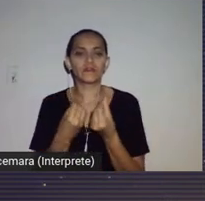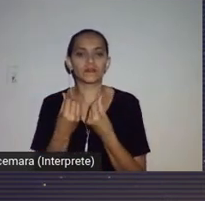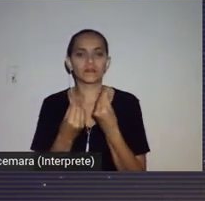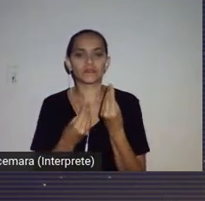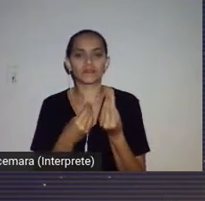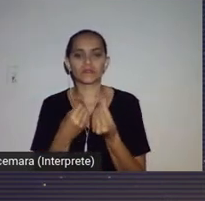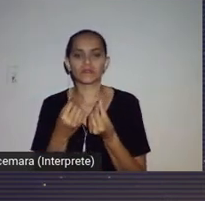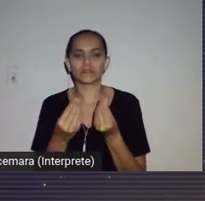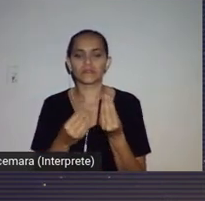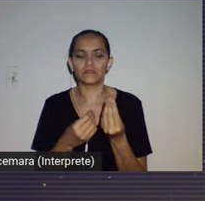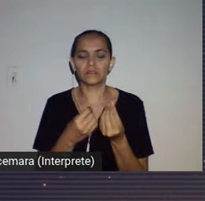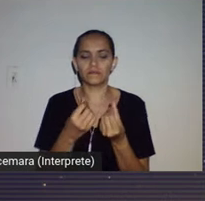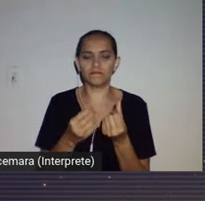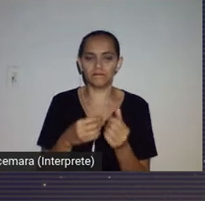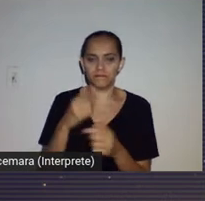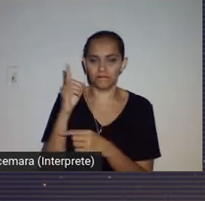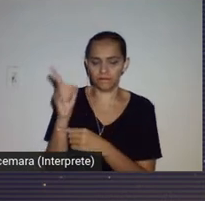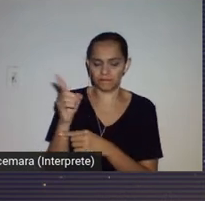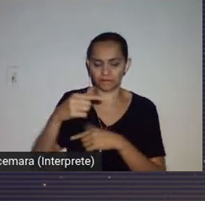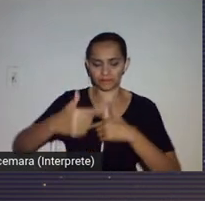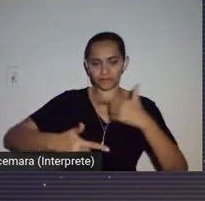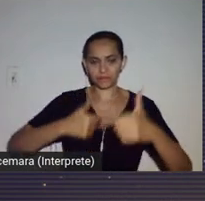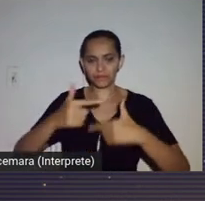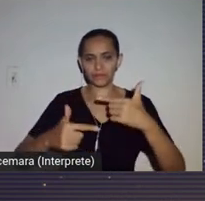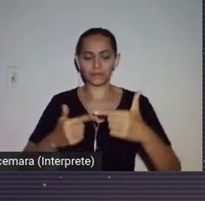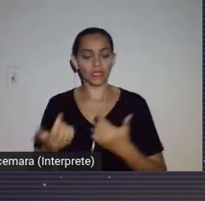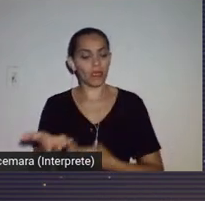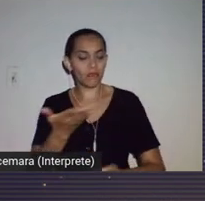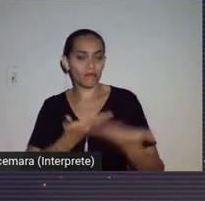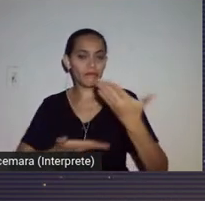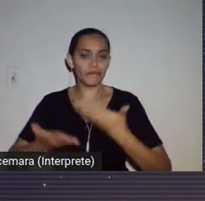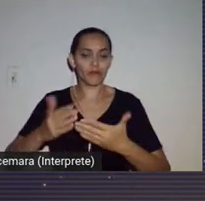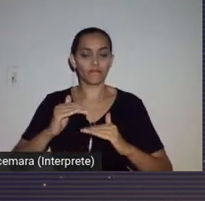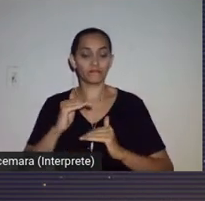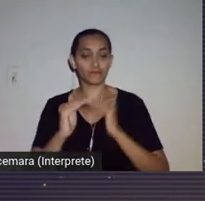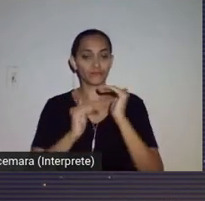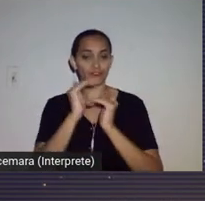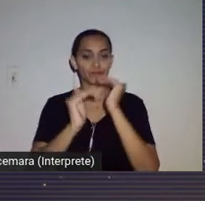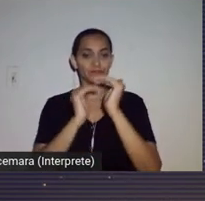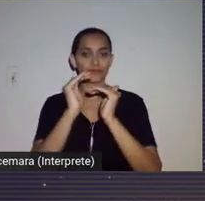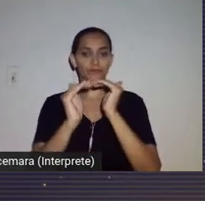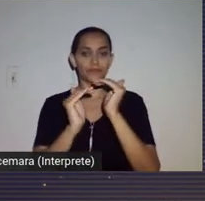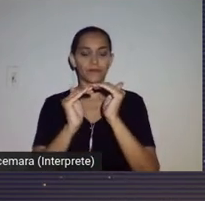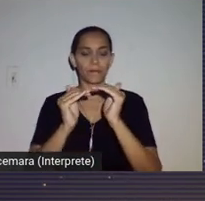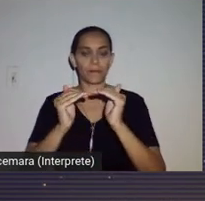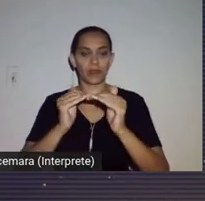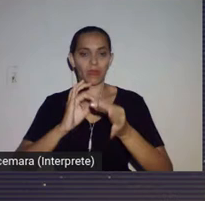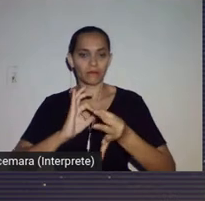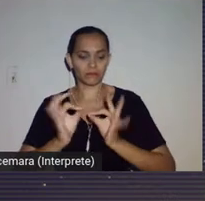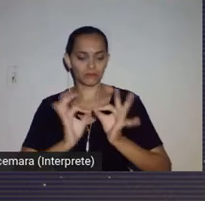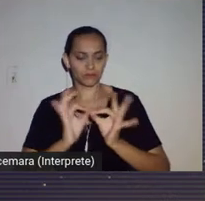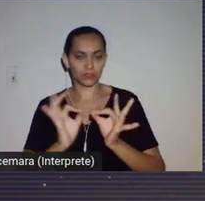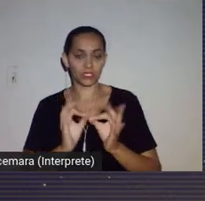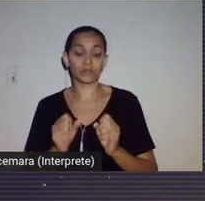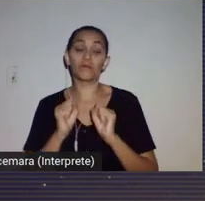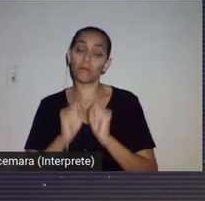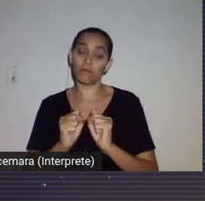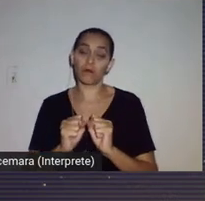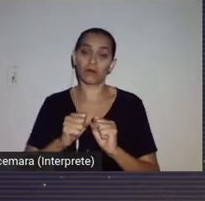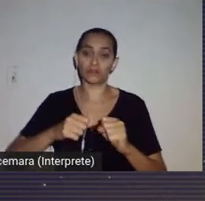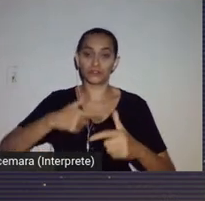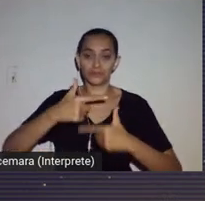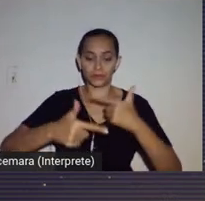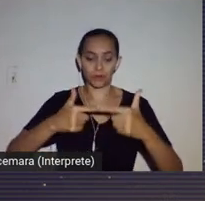essa função, né, de Research Engineer envolve tanto questões como desenvolvimento. Então, você pode tanto trabalhar em